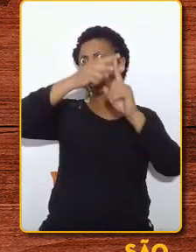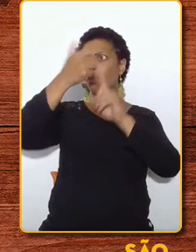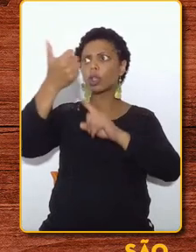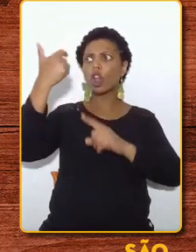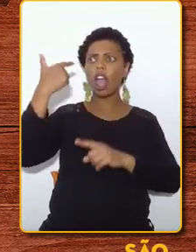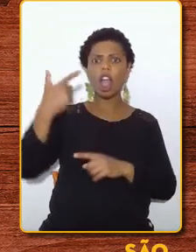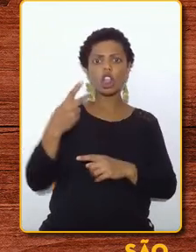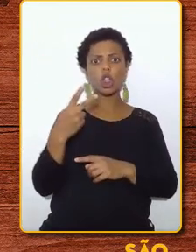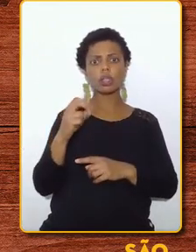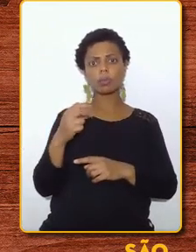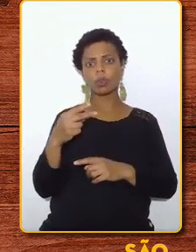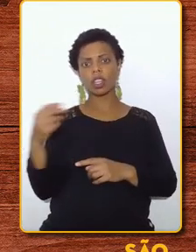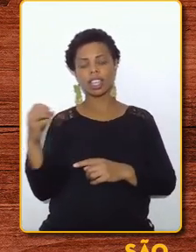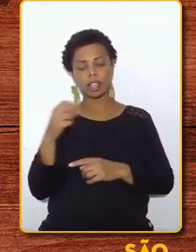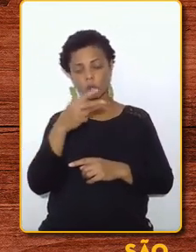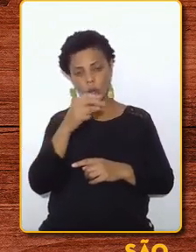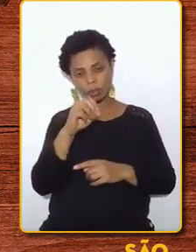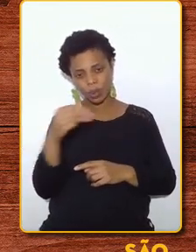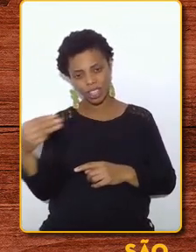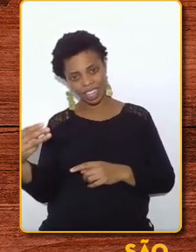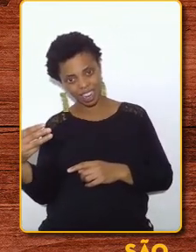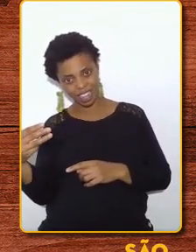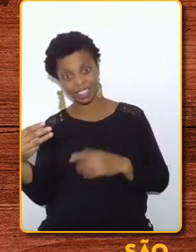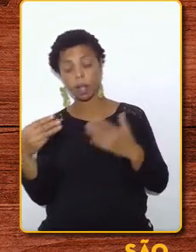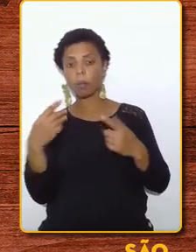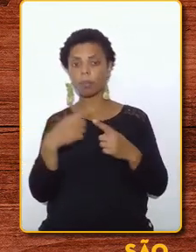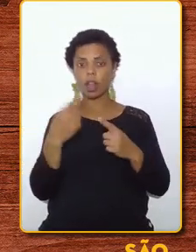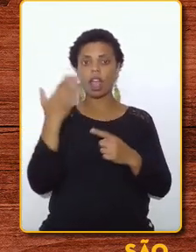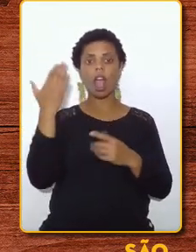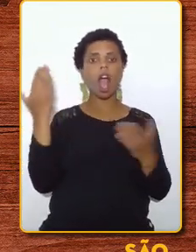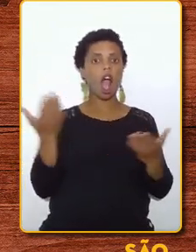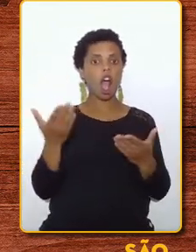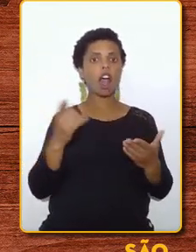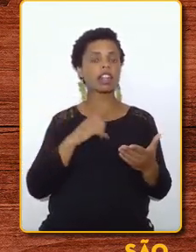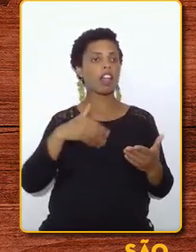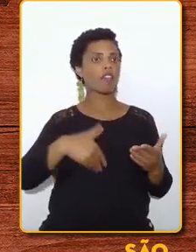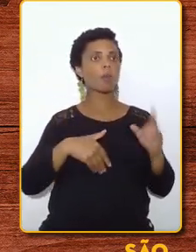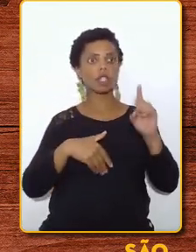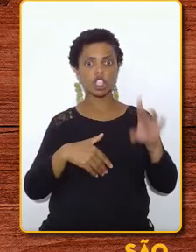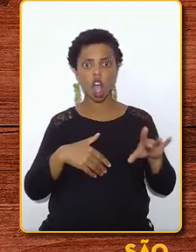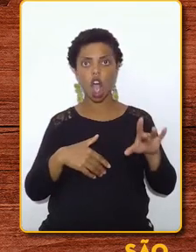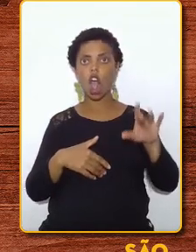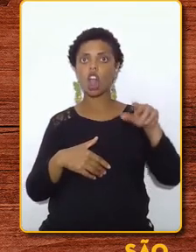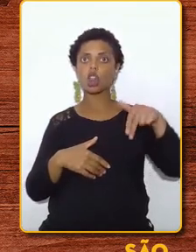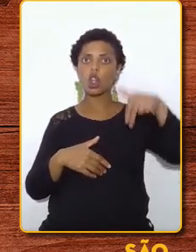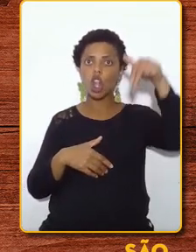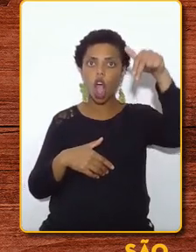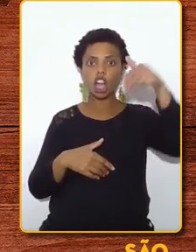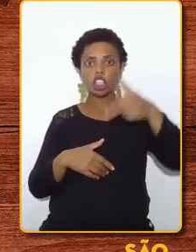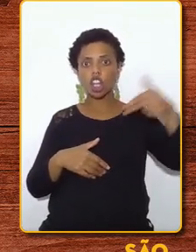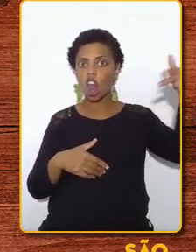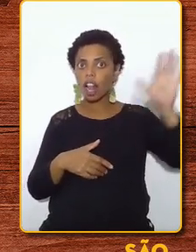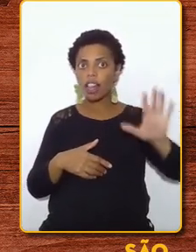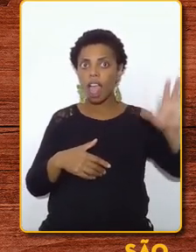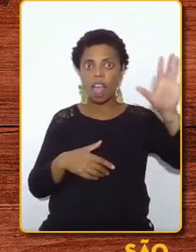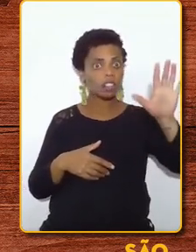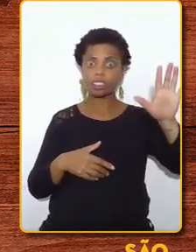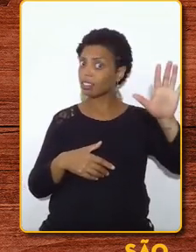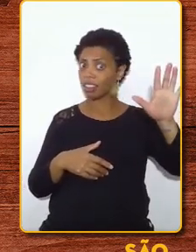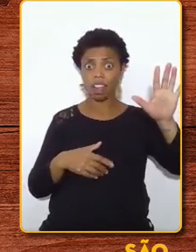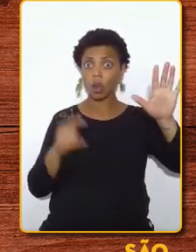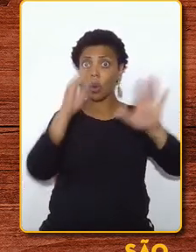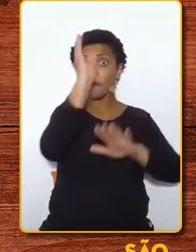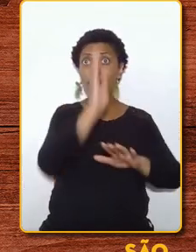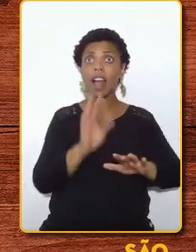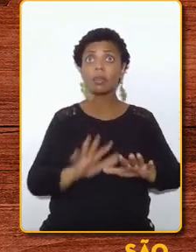nacionalizada, hoje tem fome não só o Norte e o Nordeste, mas a fome generalizada no Brasil, né?